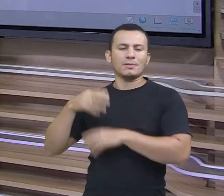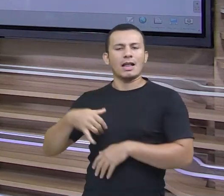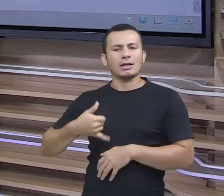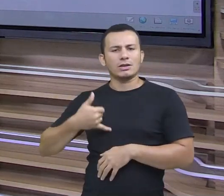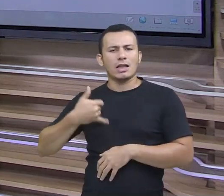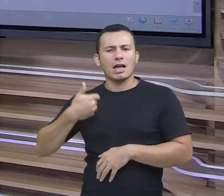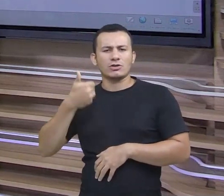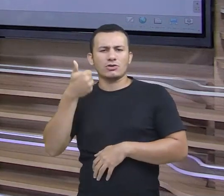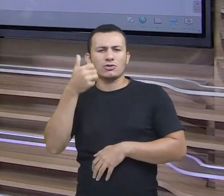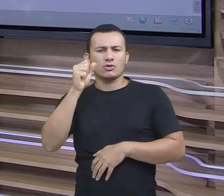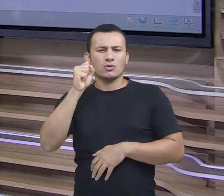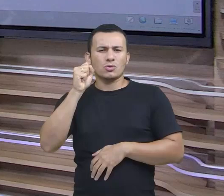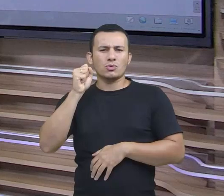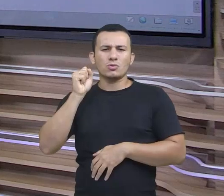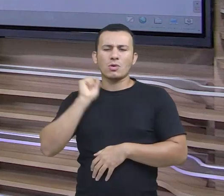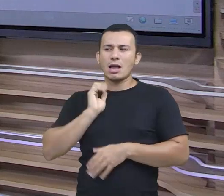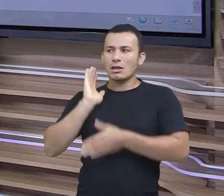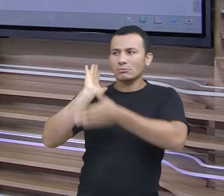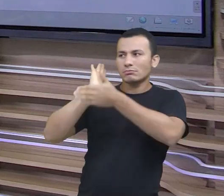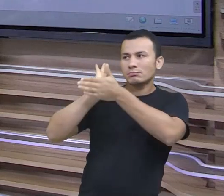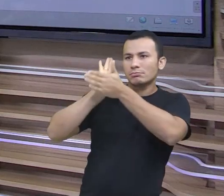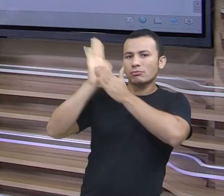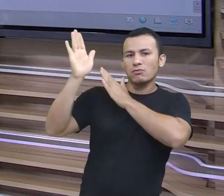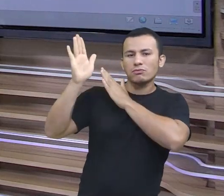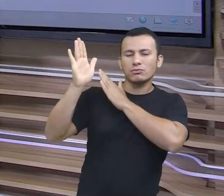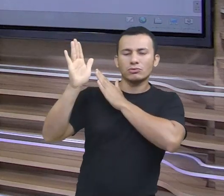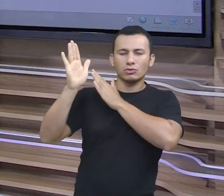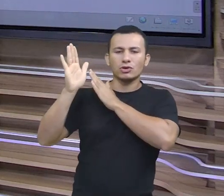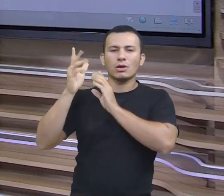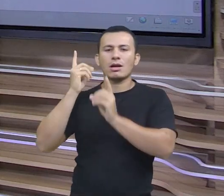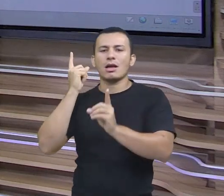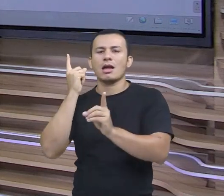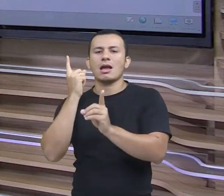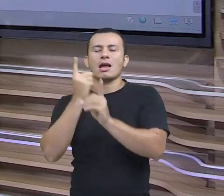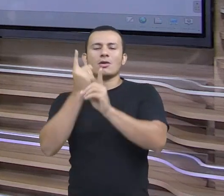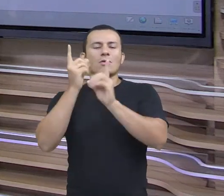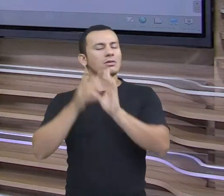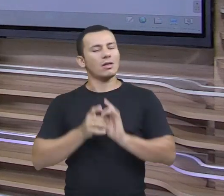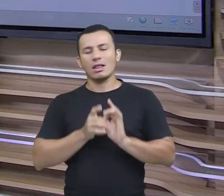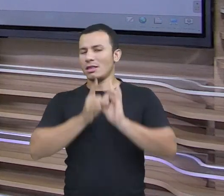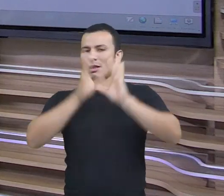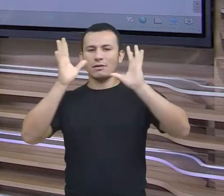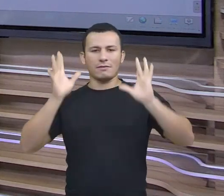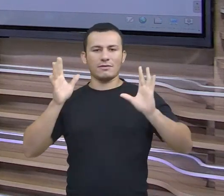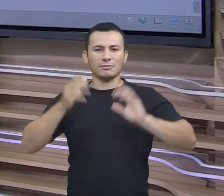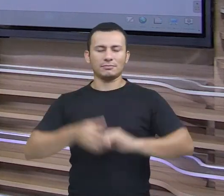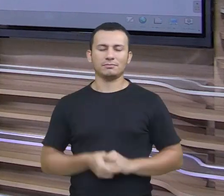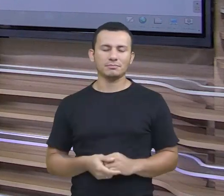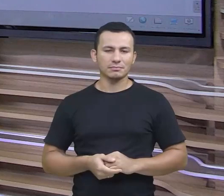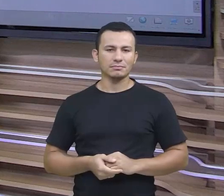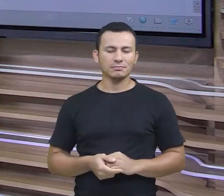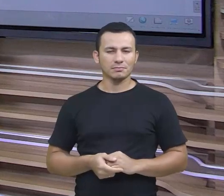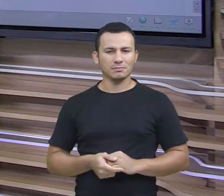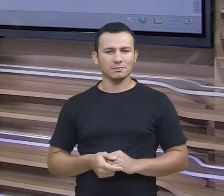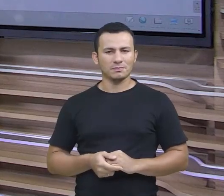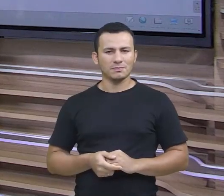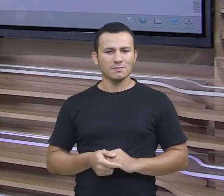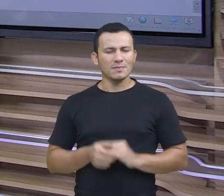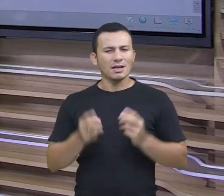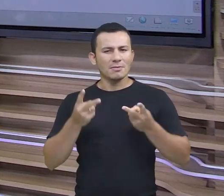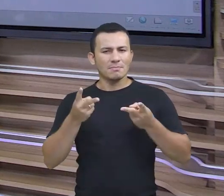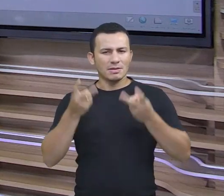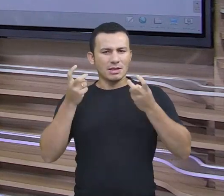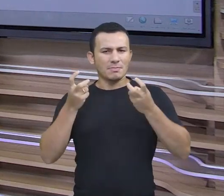ela quis fugir, ela quis sair e encontrou a liberdade. Eu falei um pouquinho sobre a vida